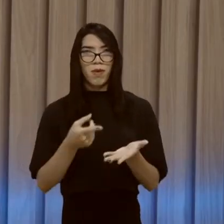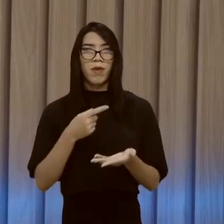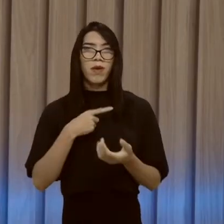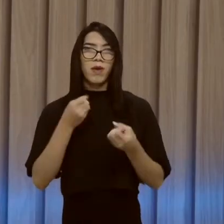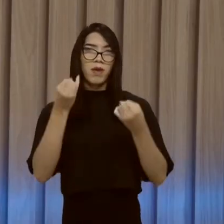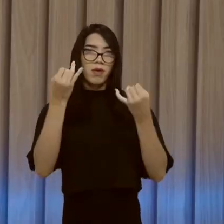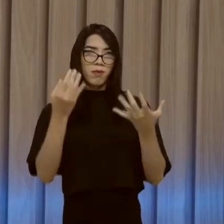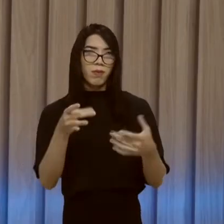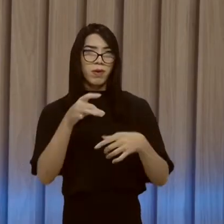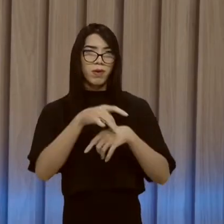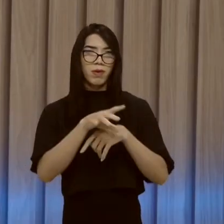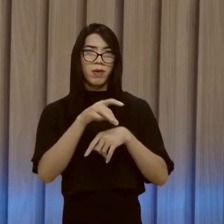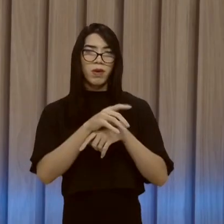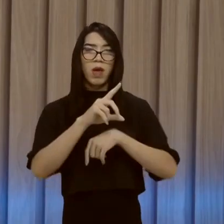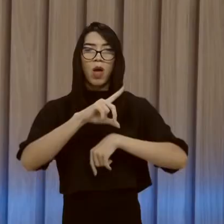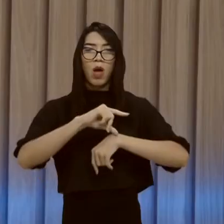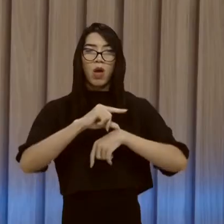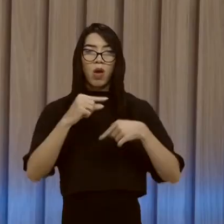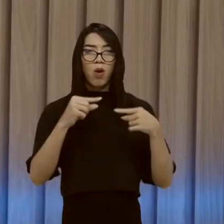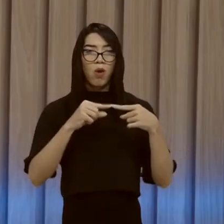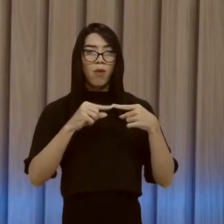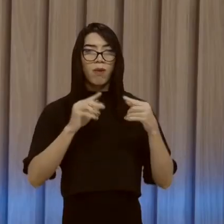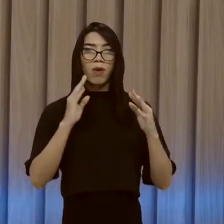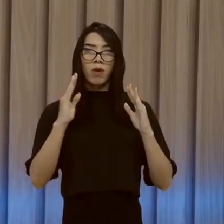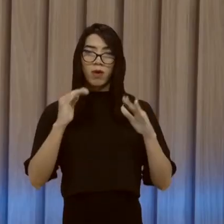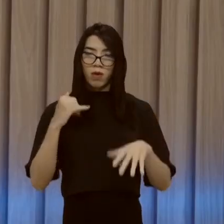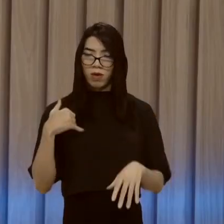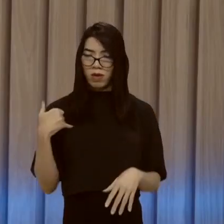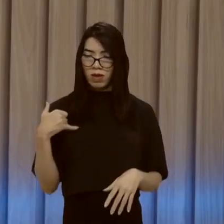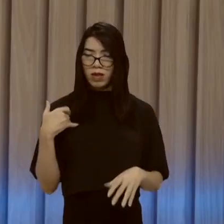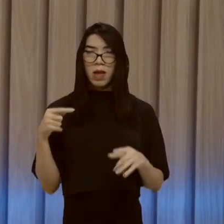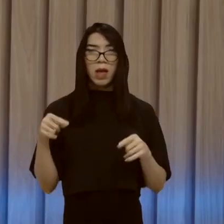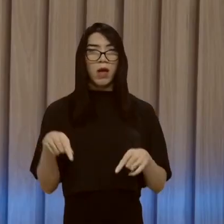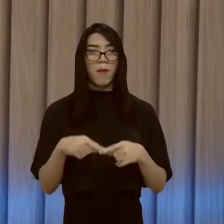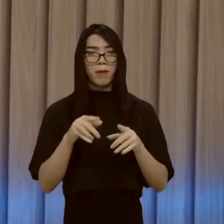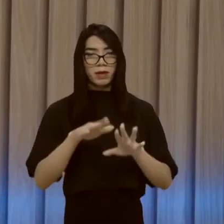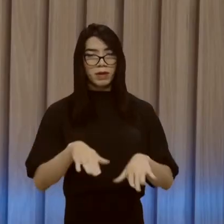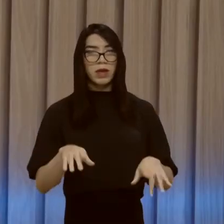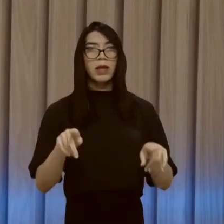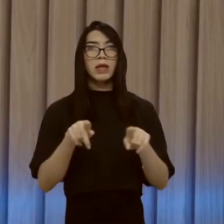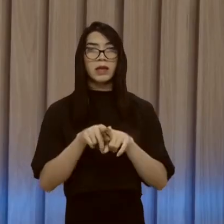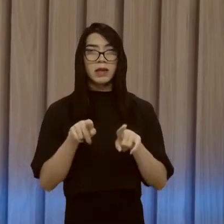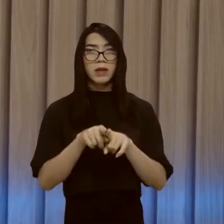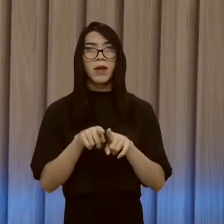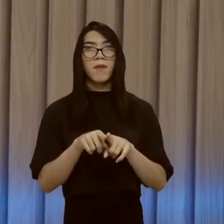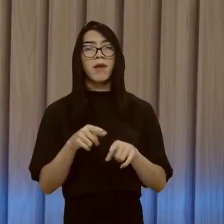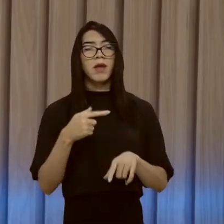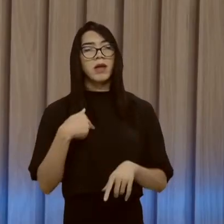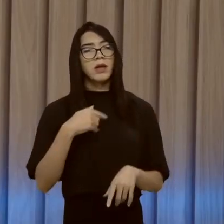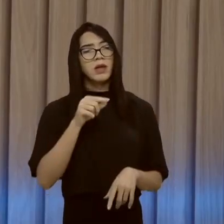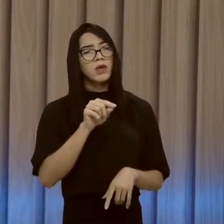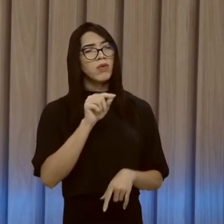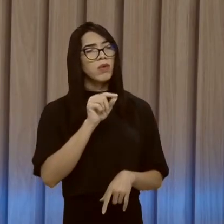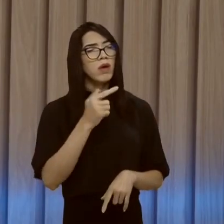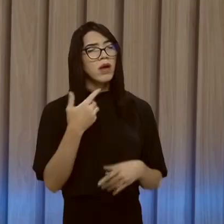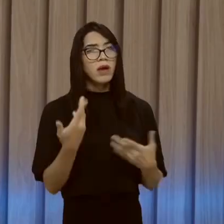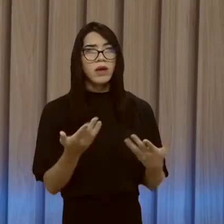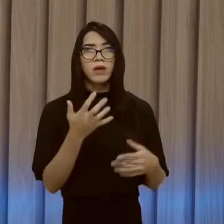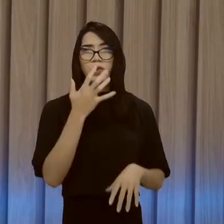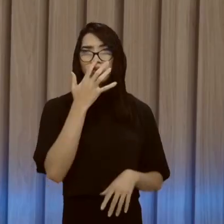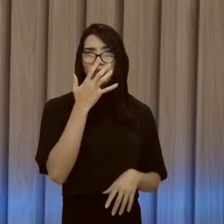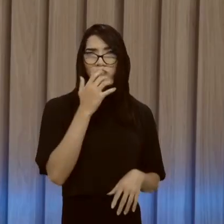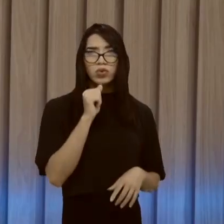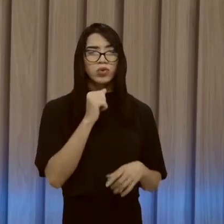cada idade, né? Então a gente tem que usar essa limitação e, como eu disse, fazer uma participação ativa. Entender o que ele está assistindo, o que ele está